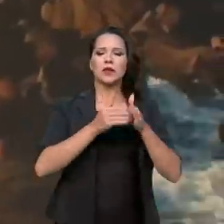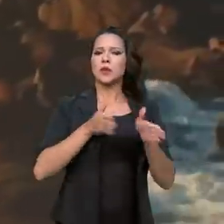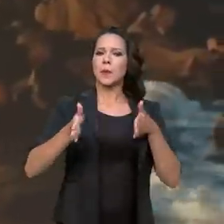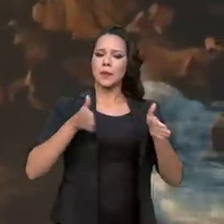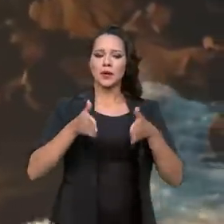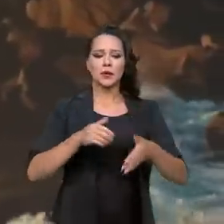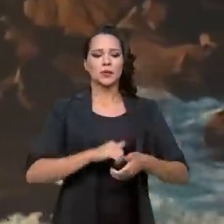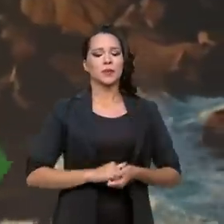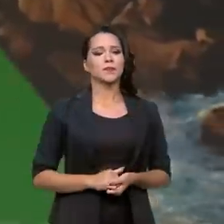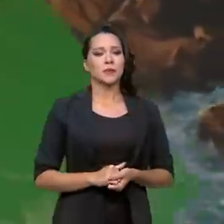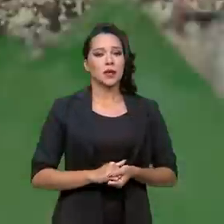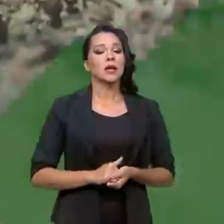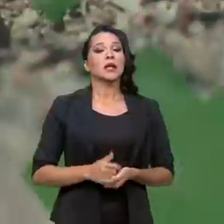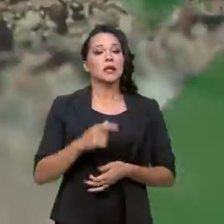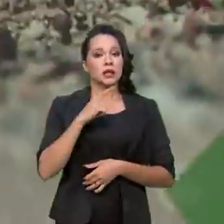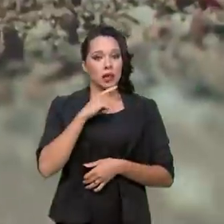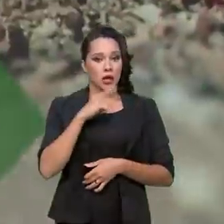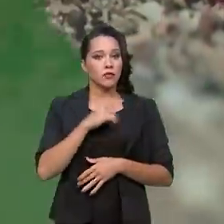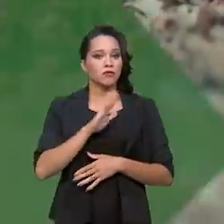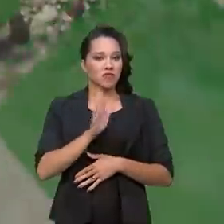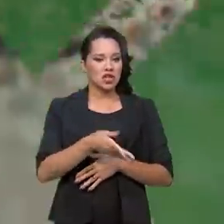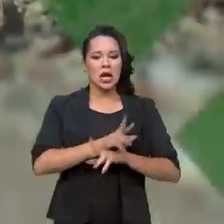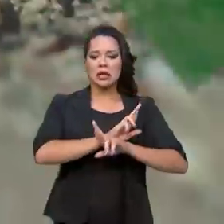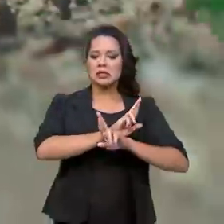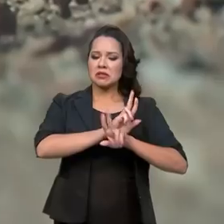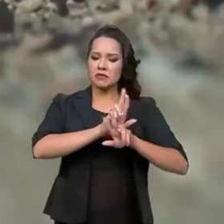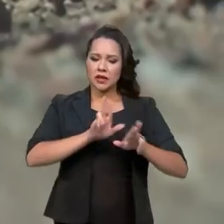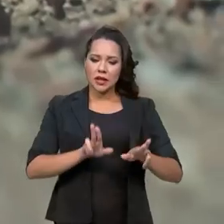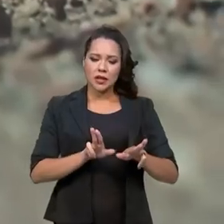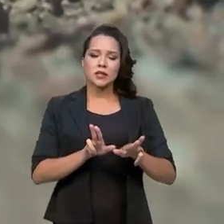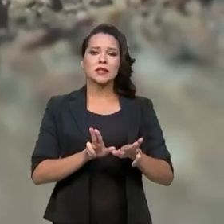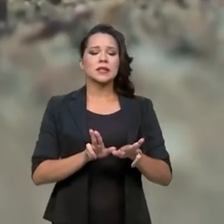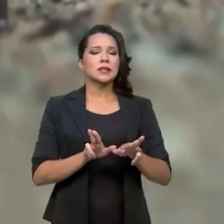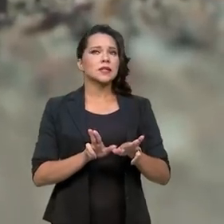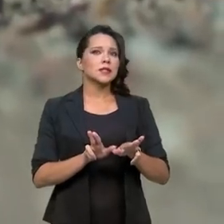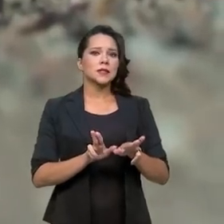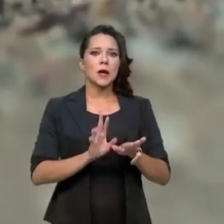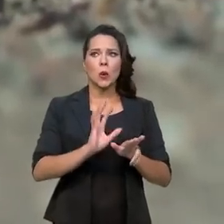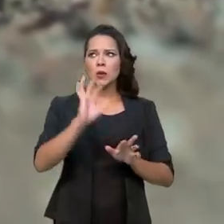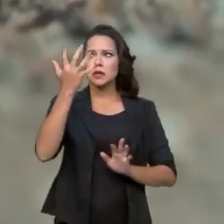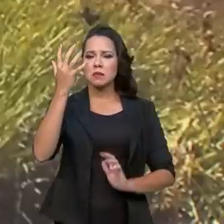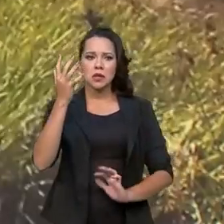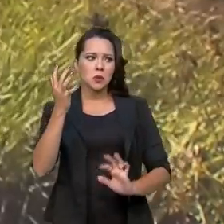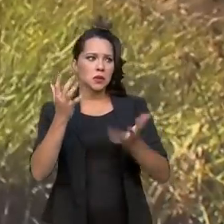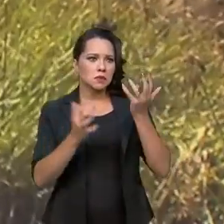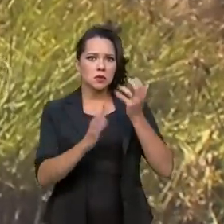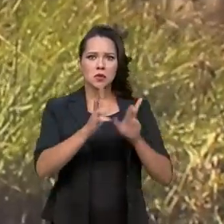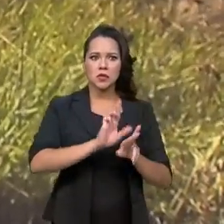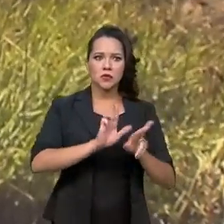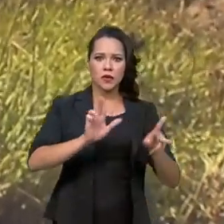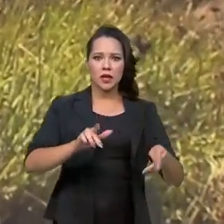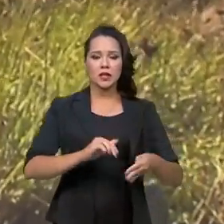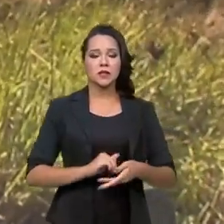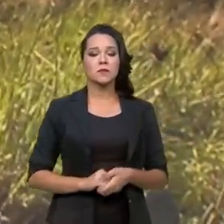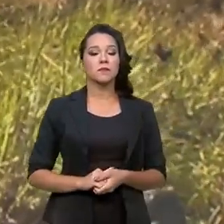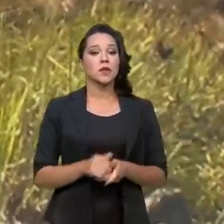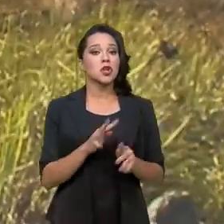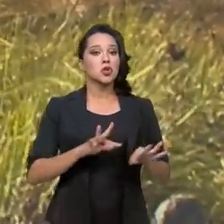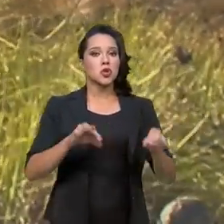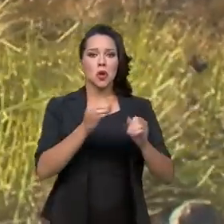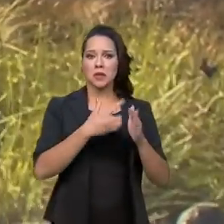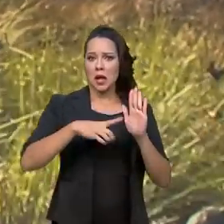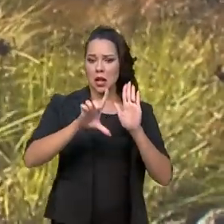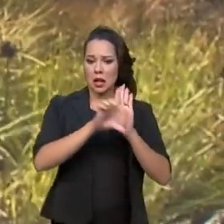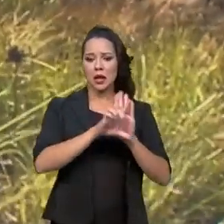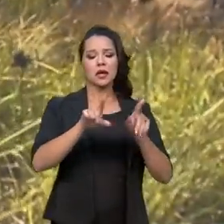tempo. Nós tivemos uma série de acontecimentos, toda a